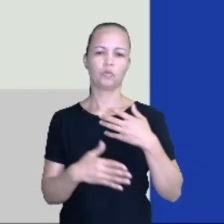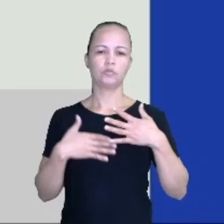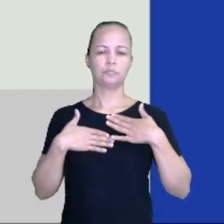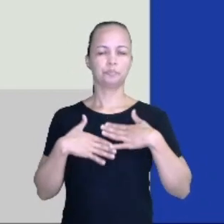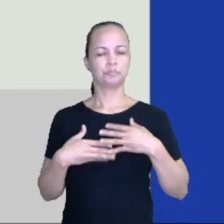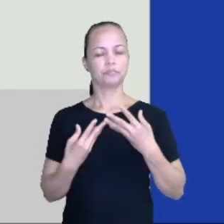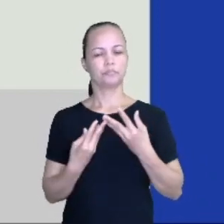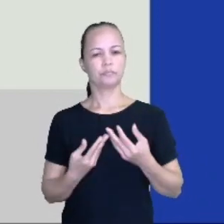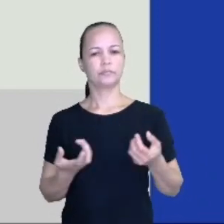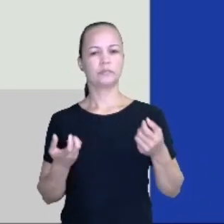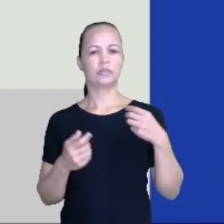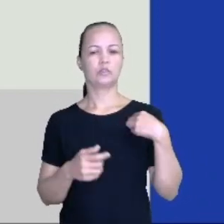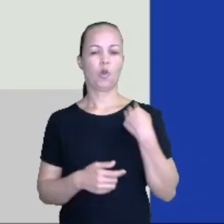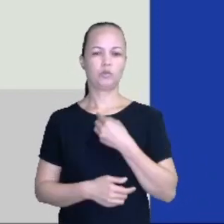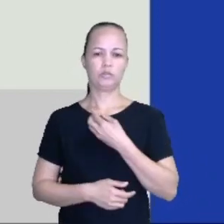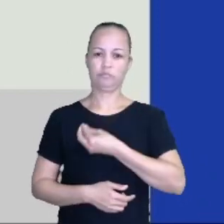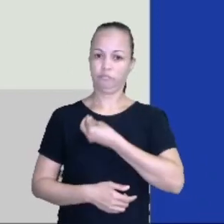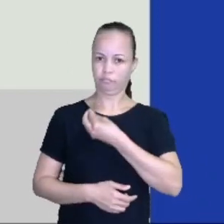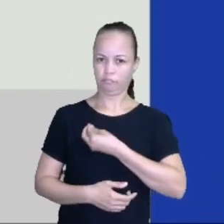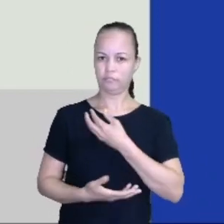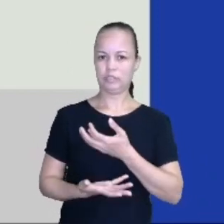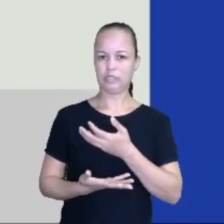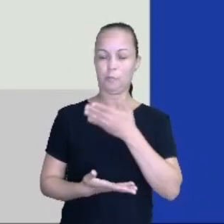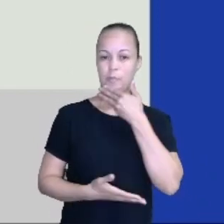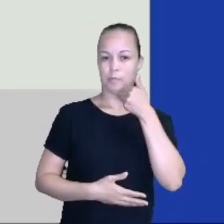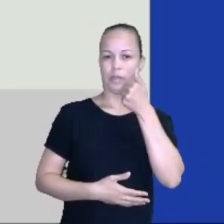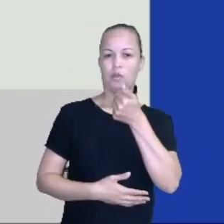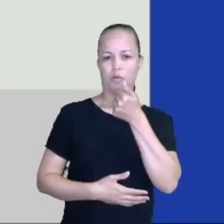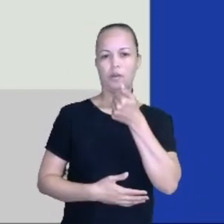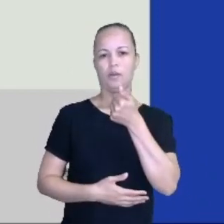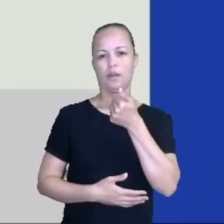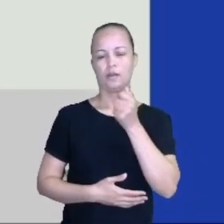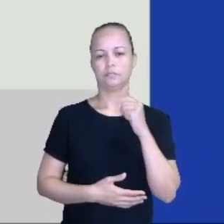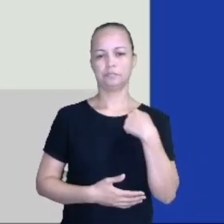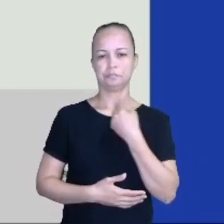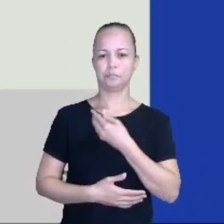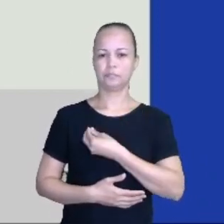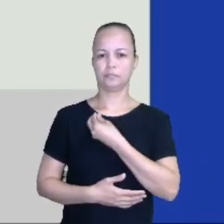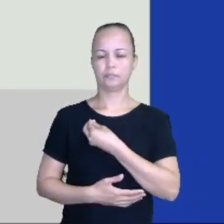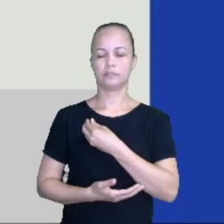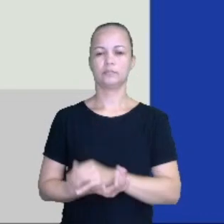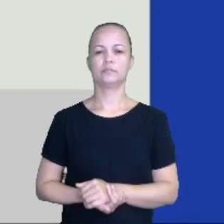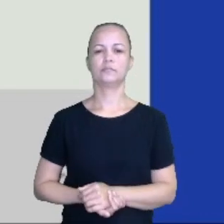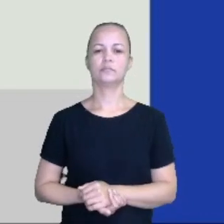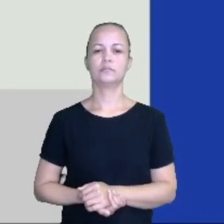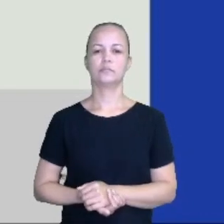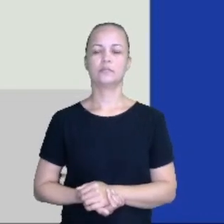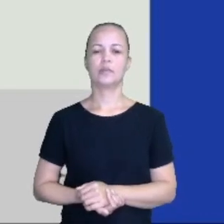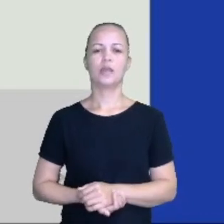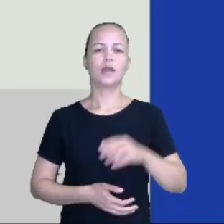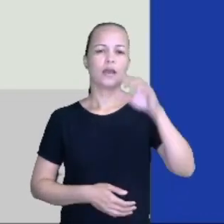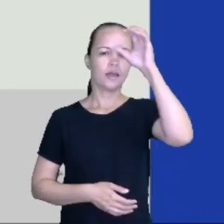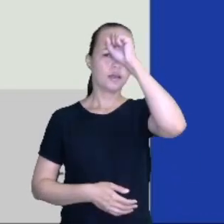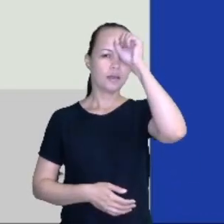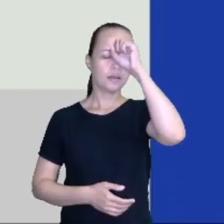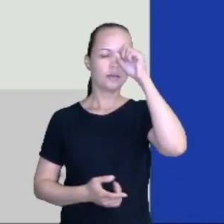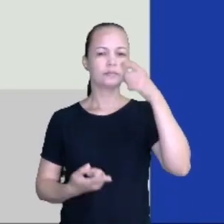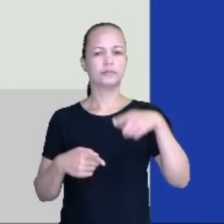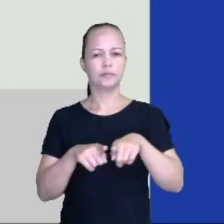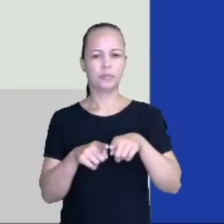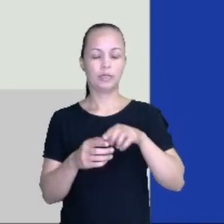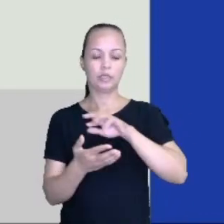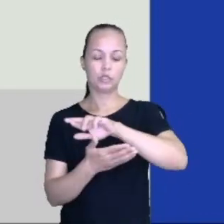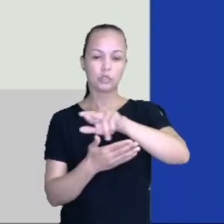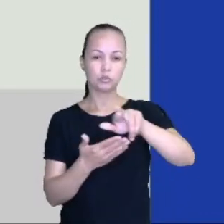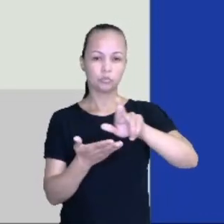bem-estar, para a nossa vida em si, para melhorar a nossa vida. Mas aprendemos também que todos esses